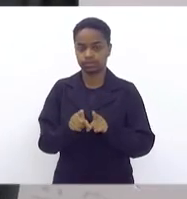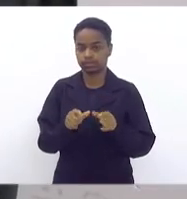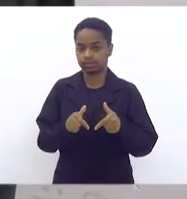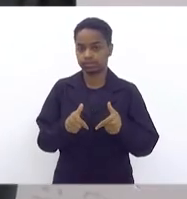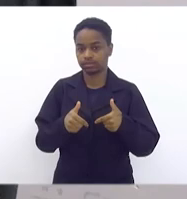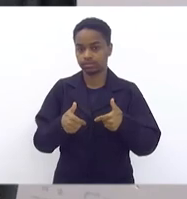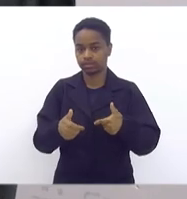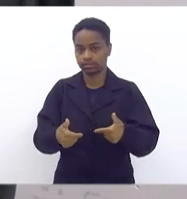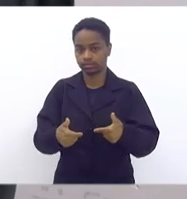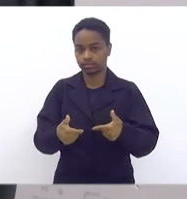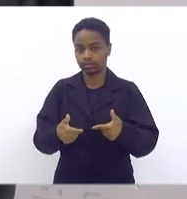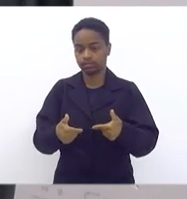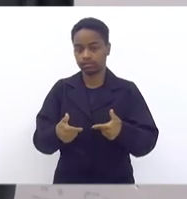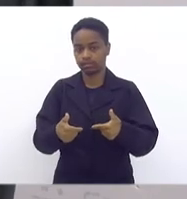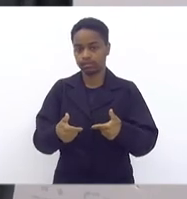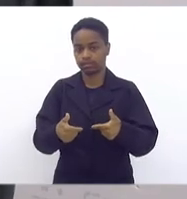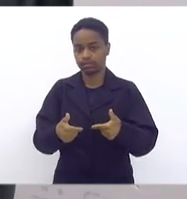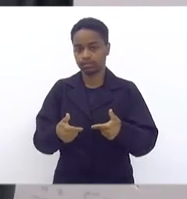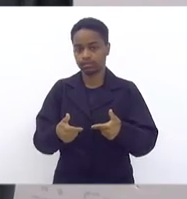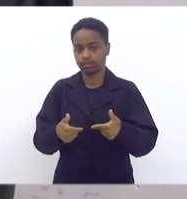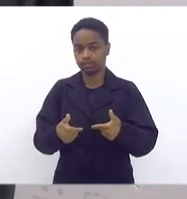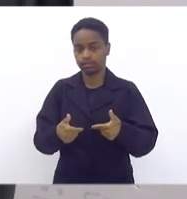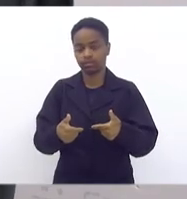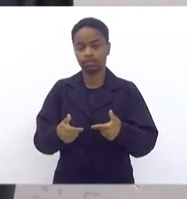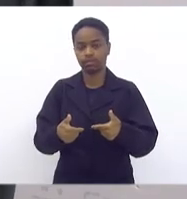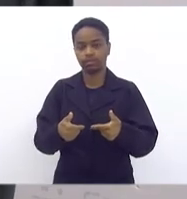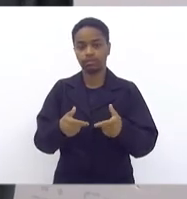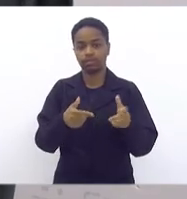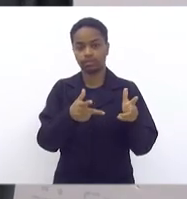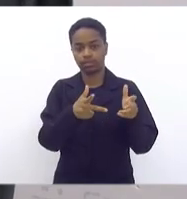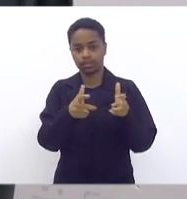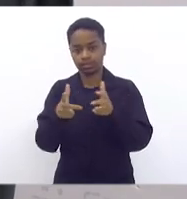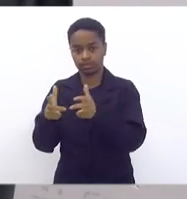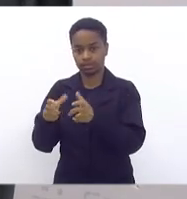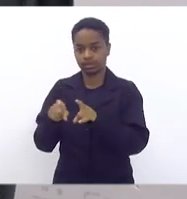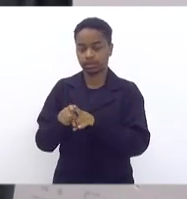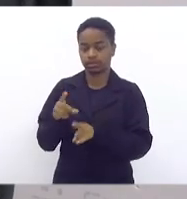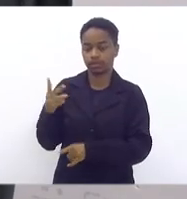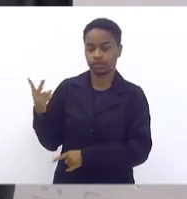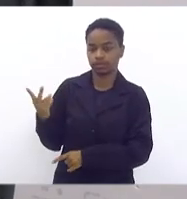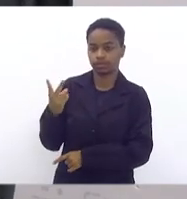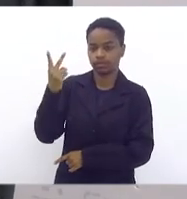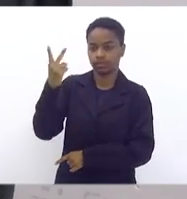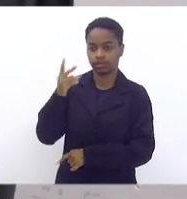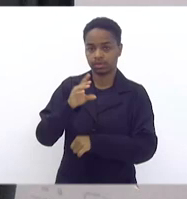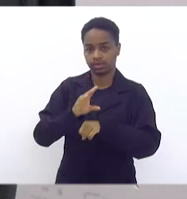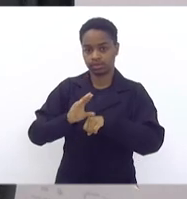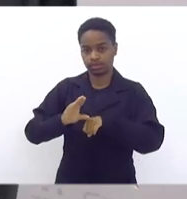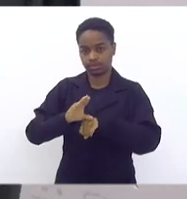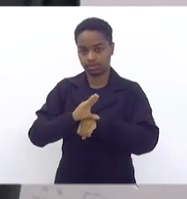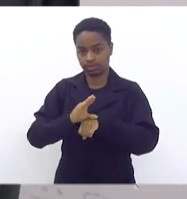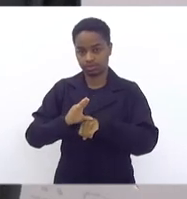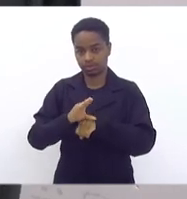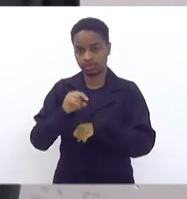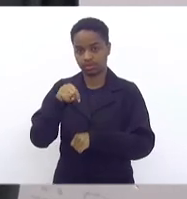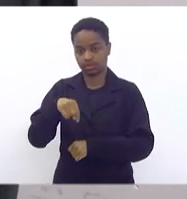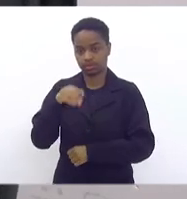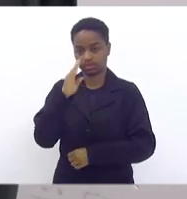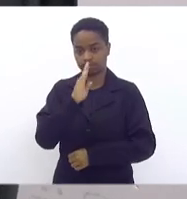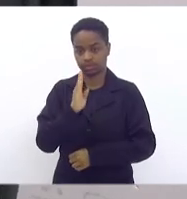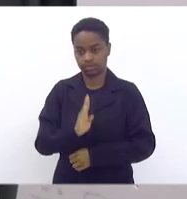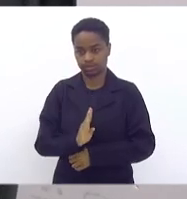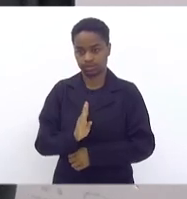maneira a agraciar e reconhecer e valorizar a Constituição Brasileira